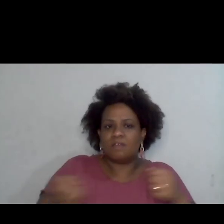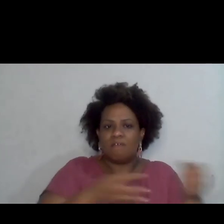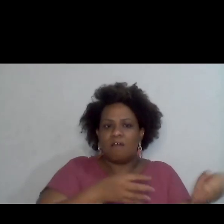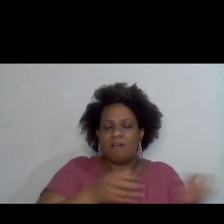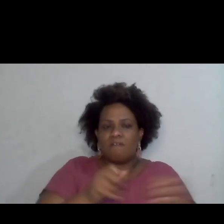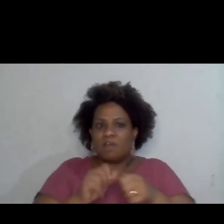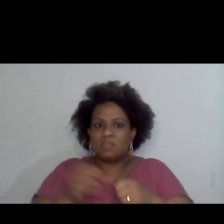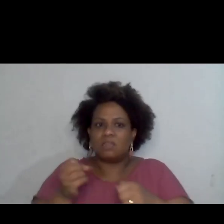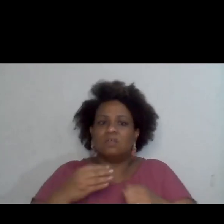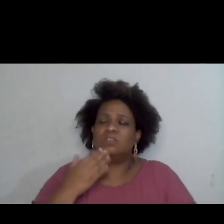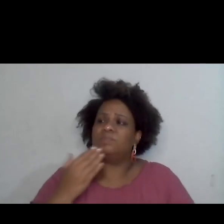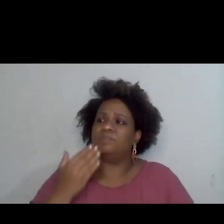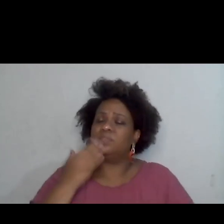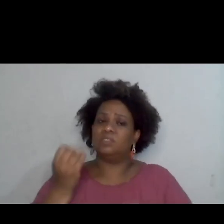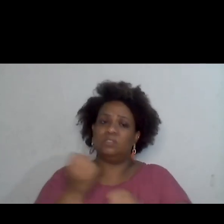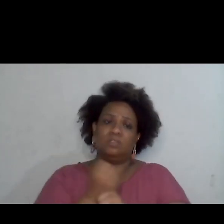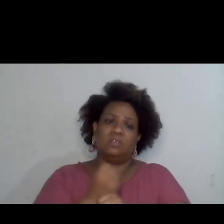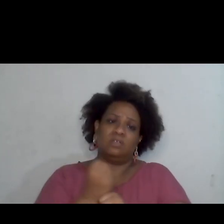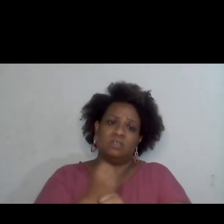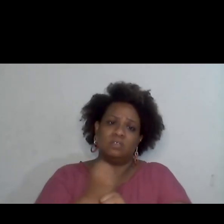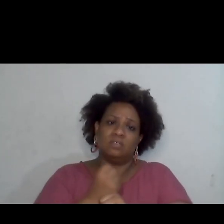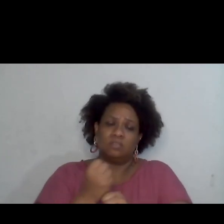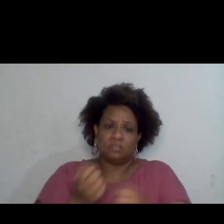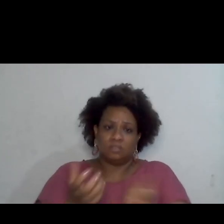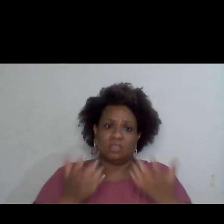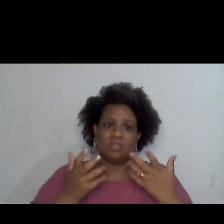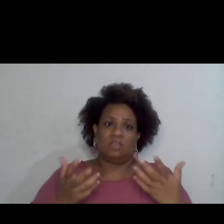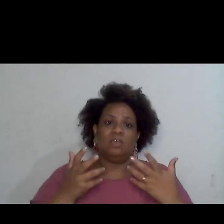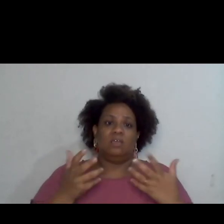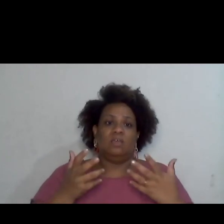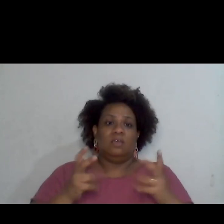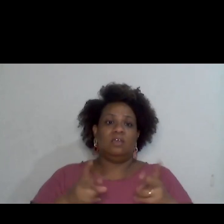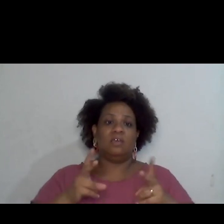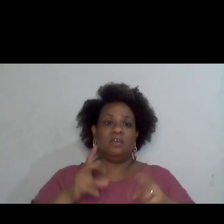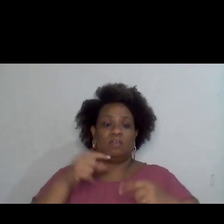estamos há anos lidando com instrumentos